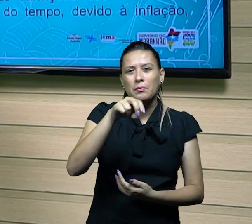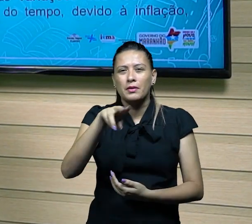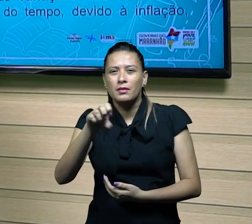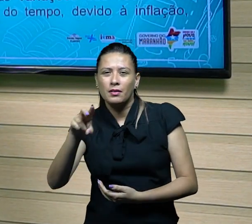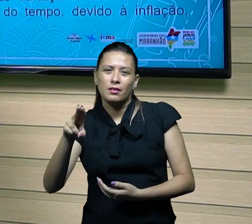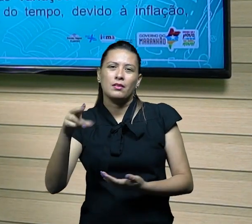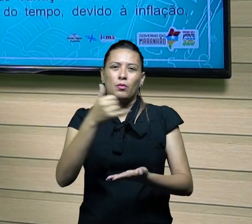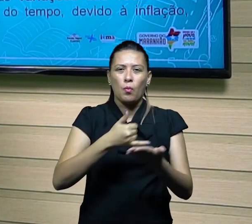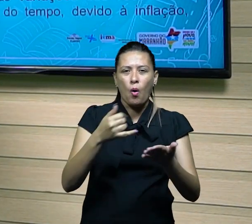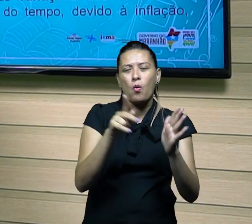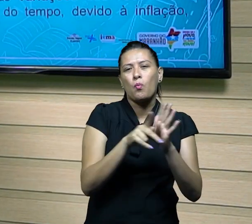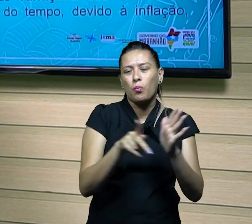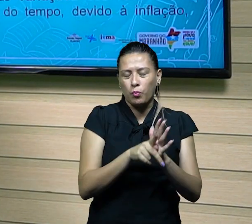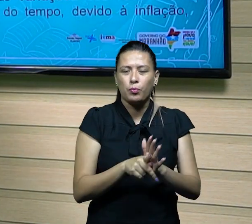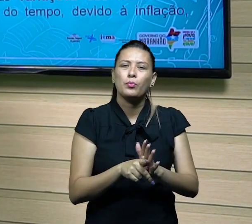equipamento começam a ser